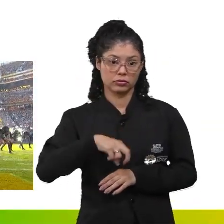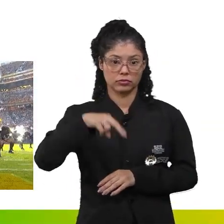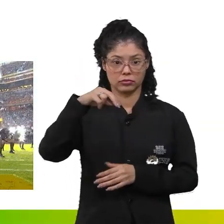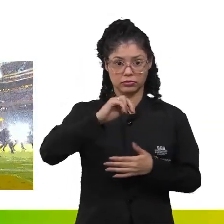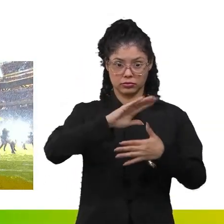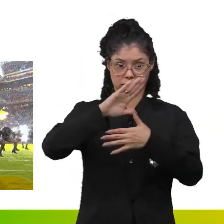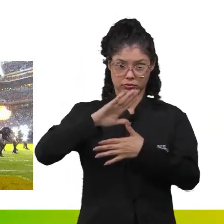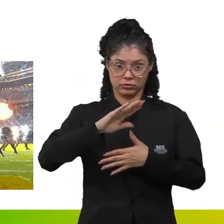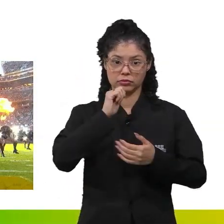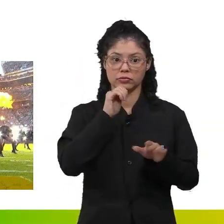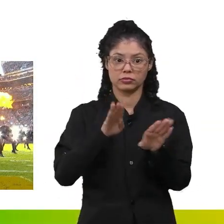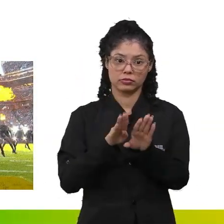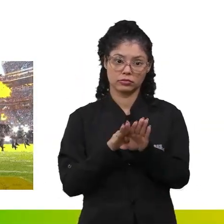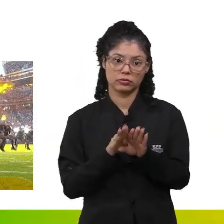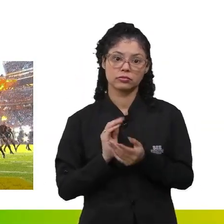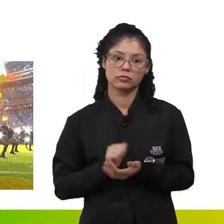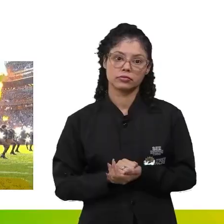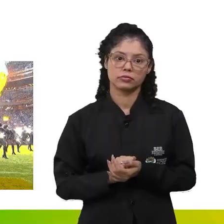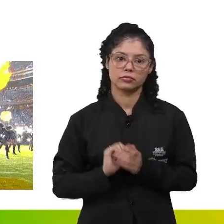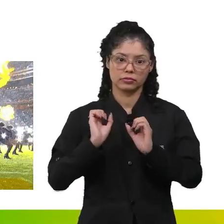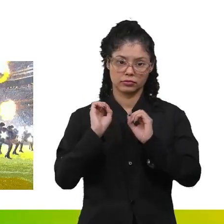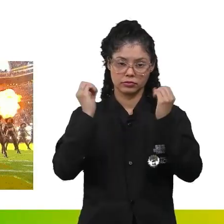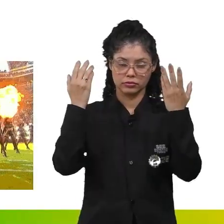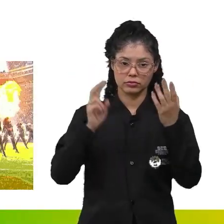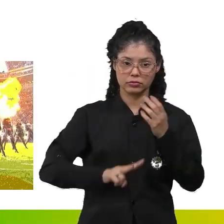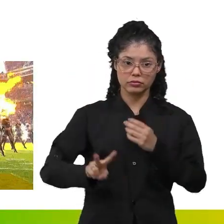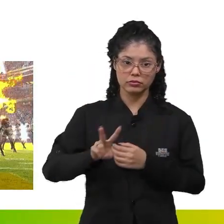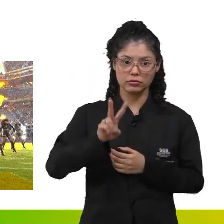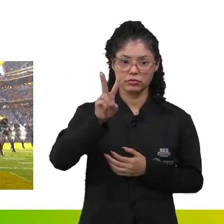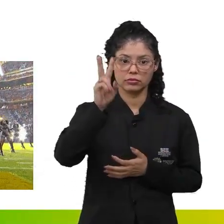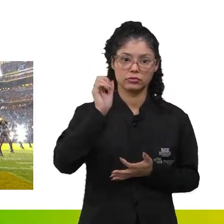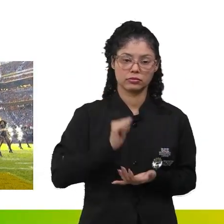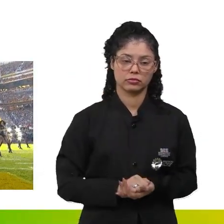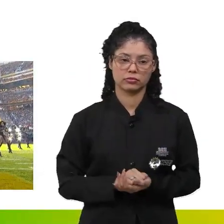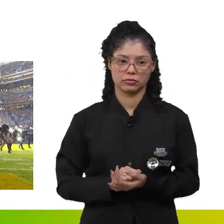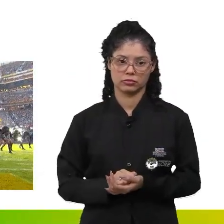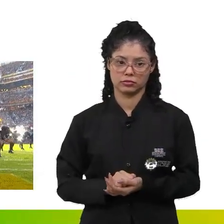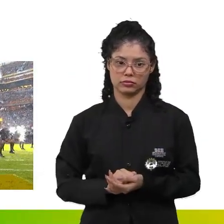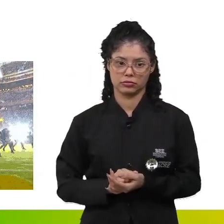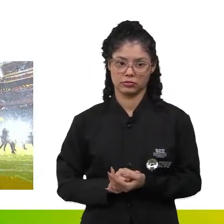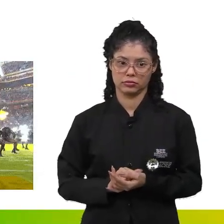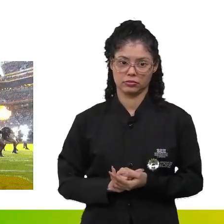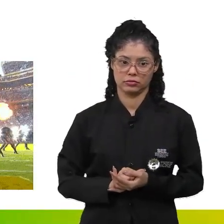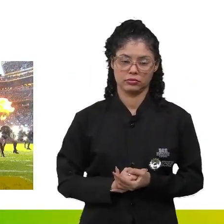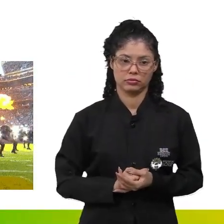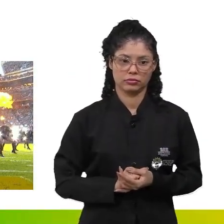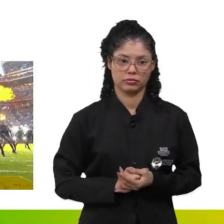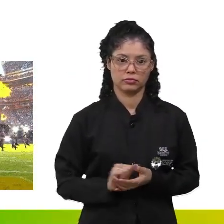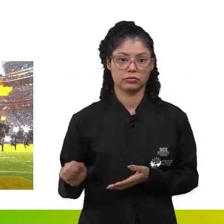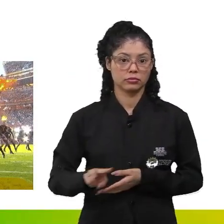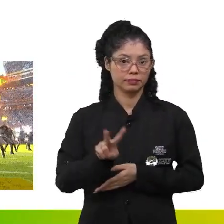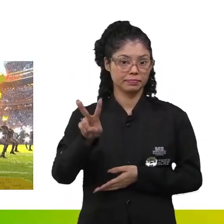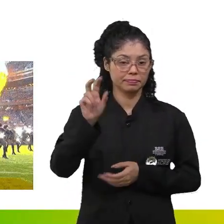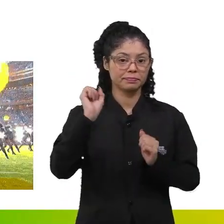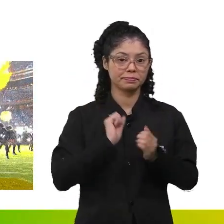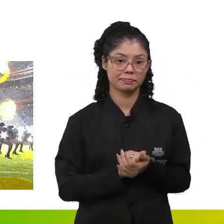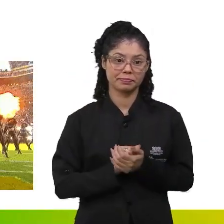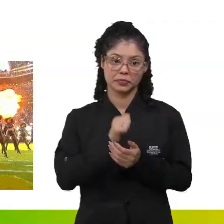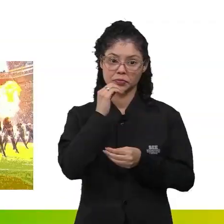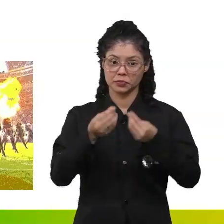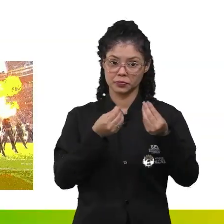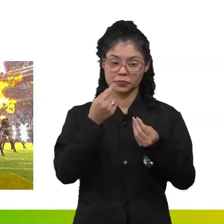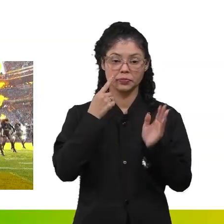falei, tem esse aceno muito forte norte-americano, mas que já começa a ter uma ampliação de perspectiva, celebrando valores